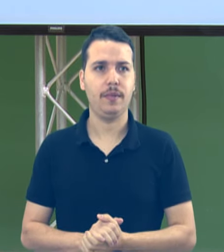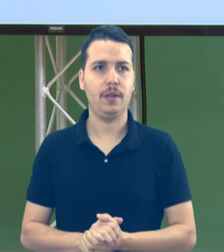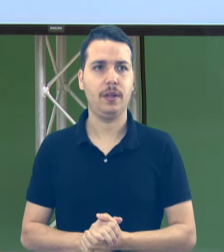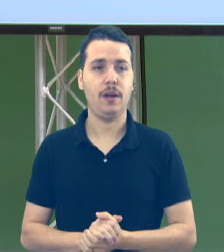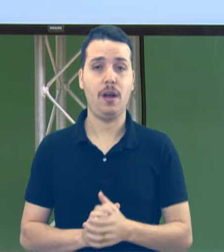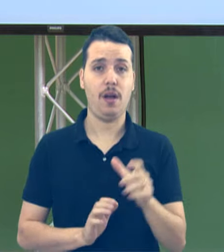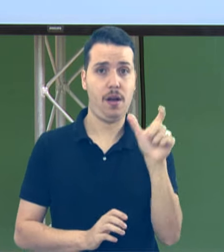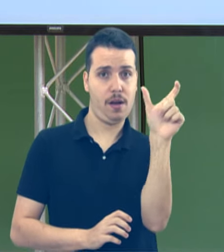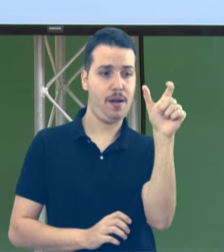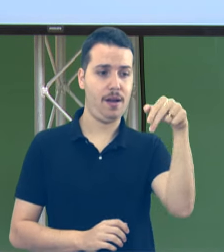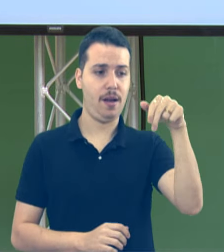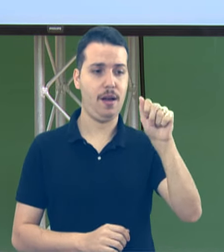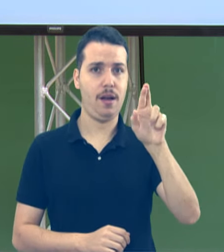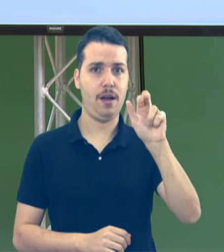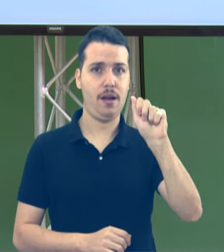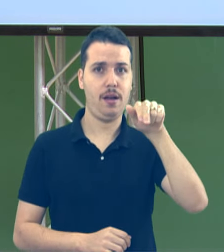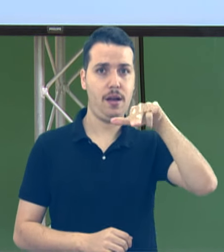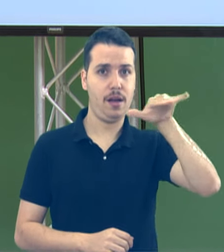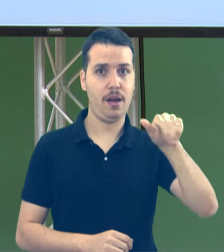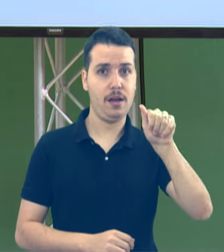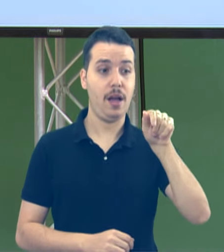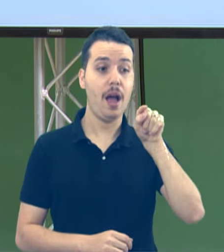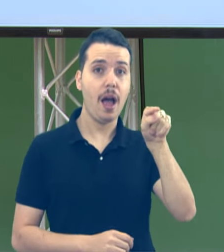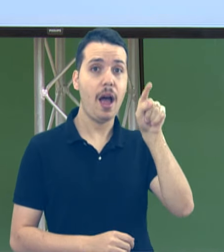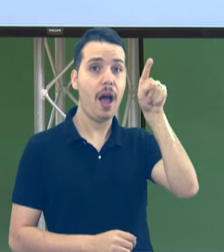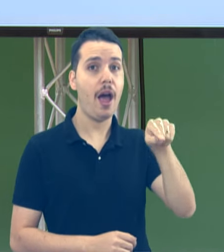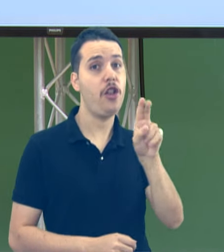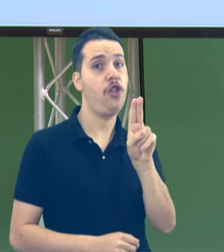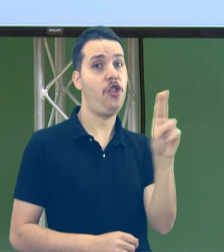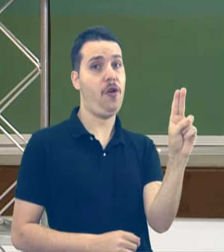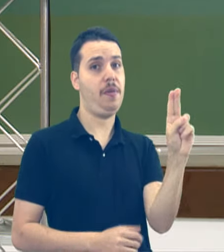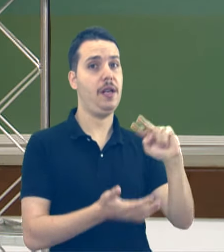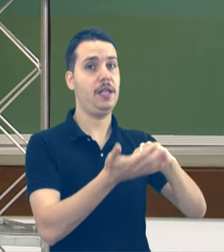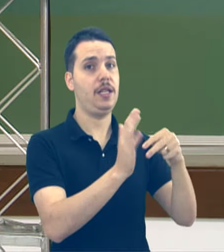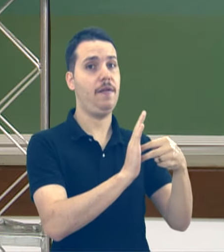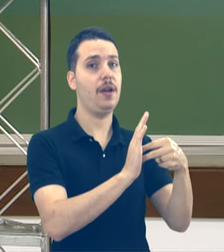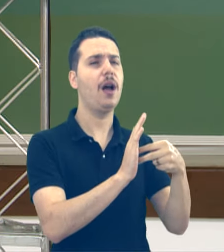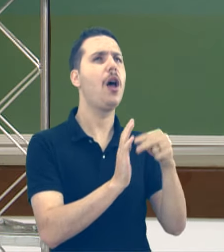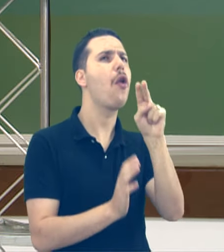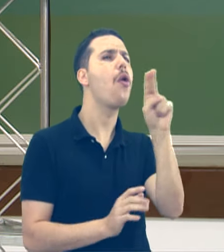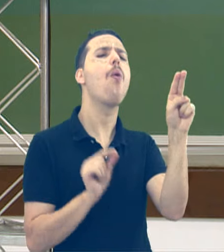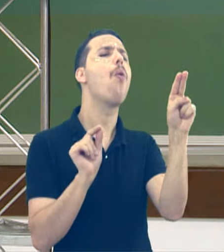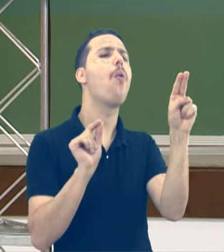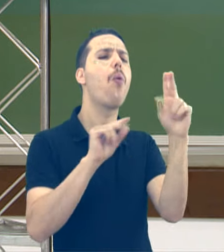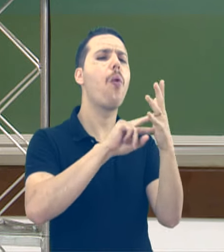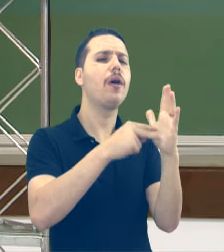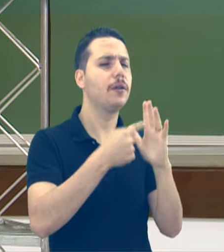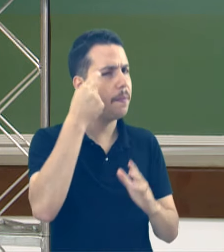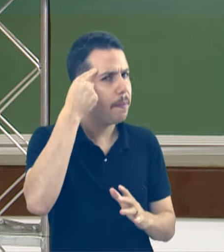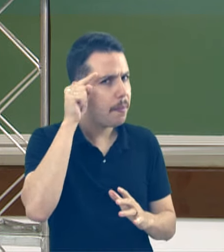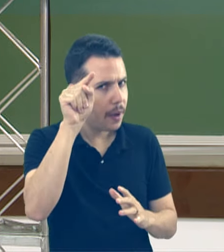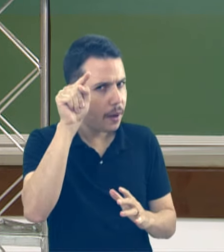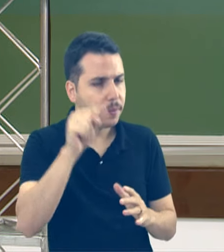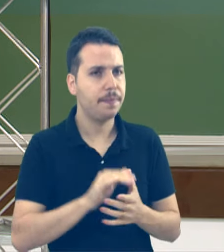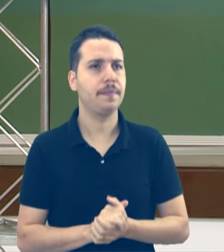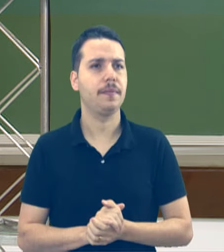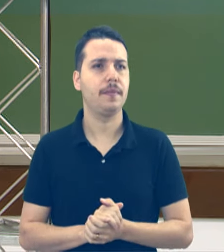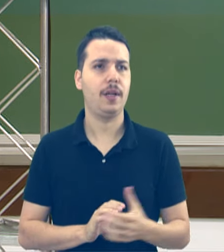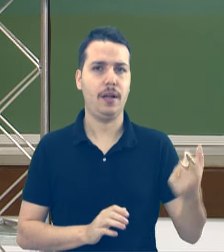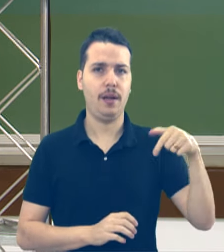eu estou me referindo laranja como nome. Nome me lembra o quê? Pensem aí.